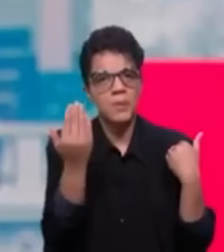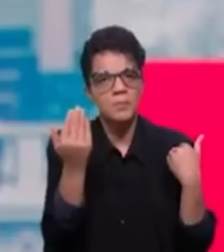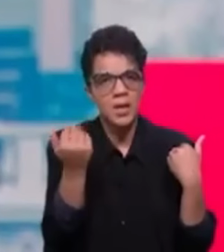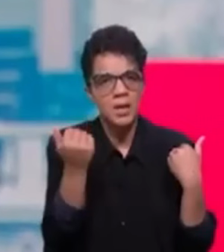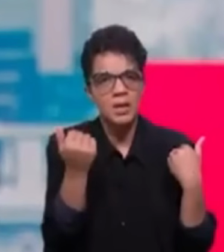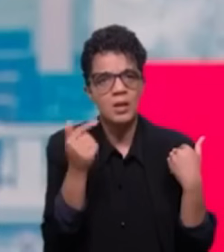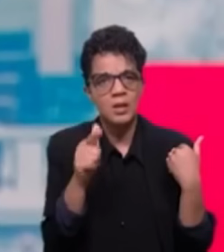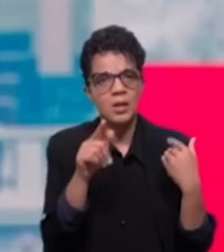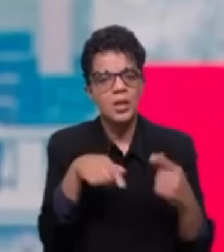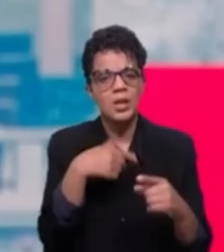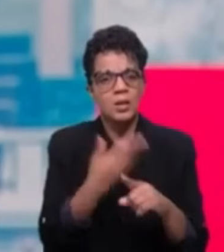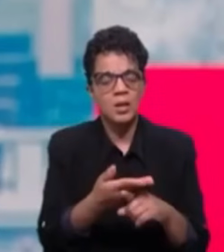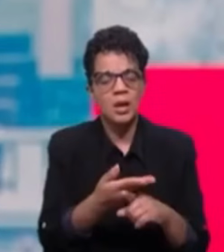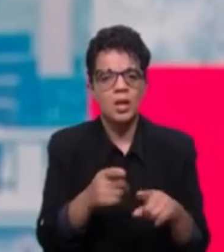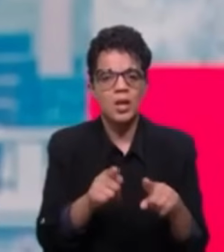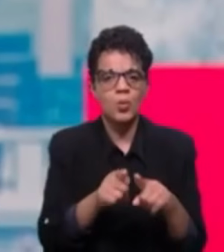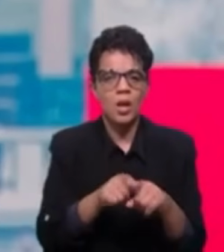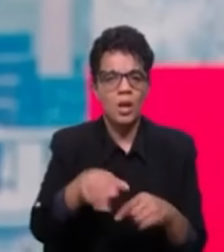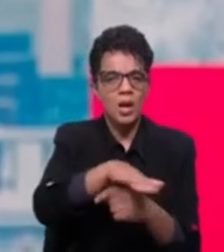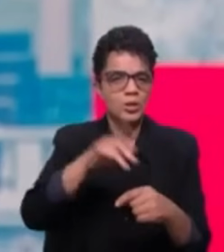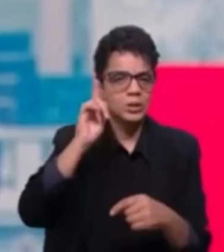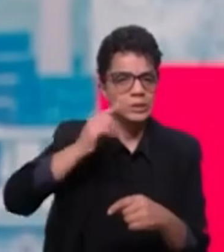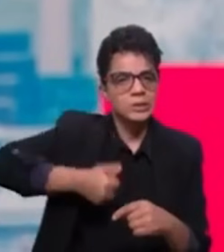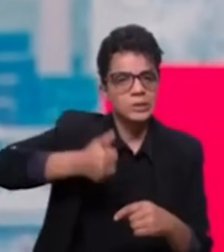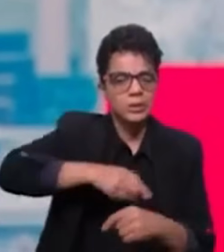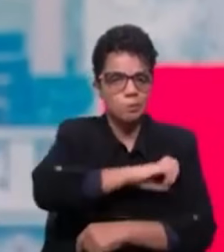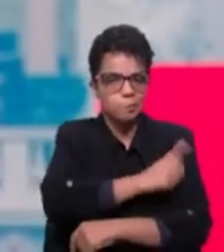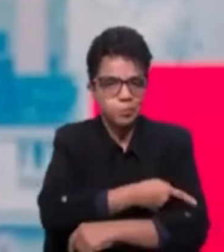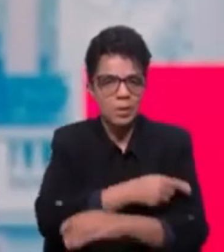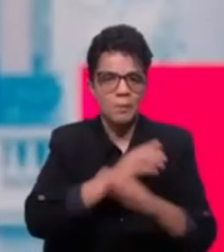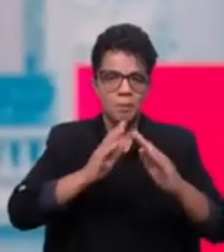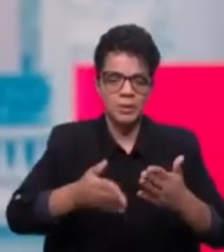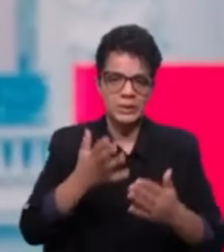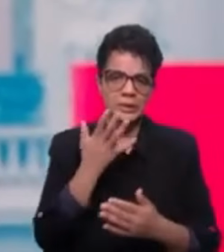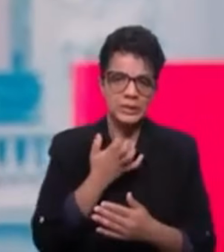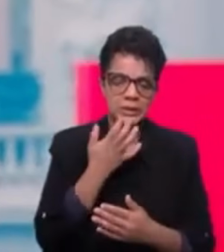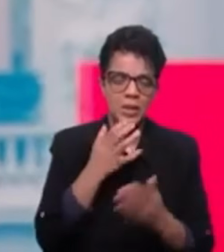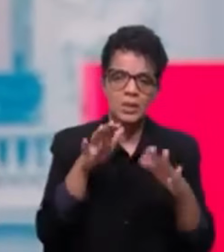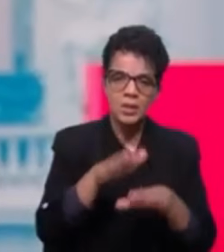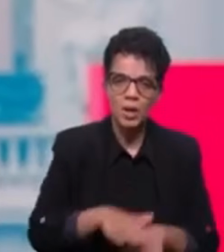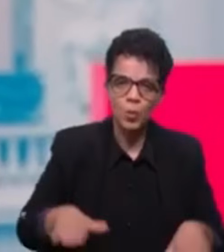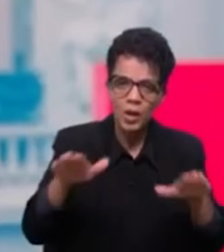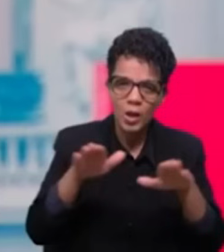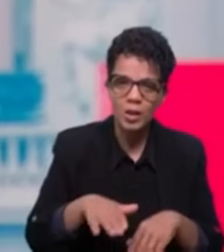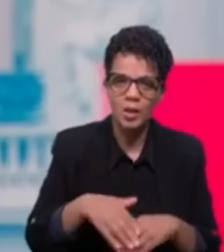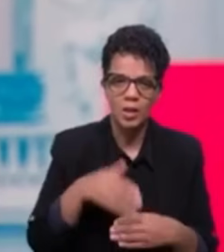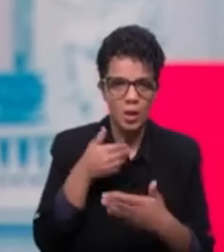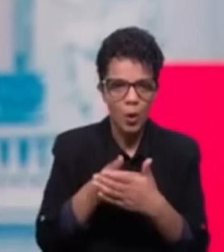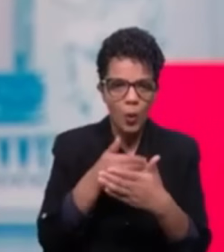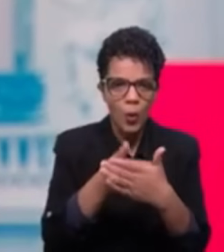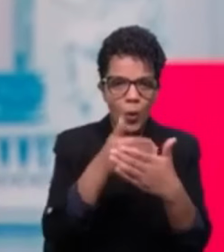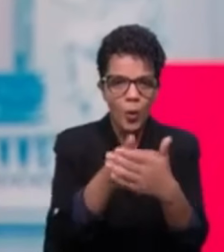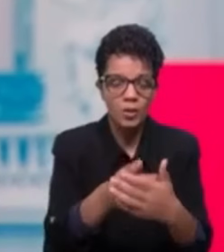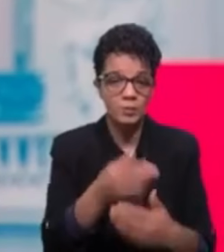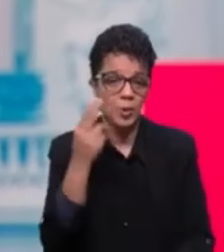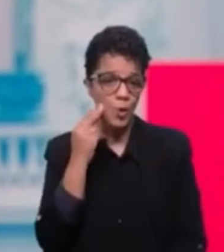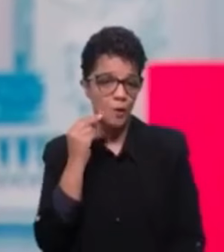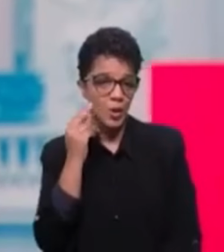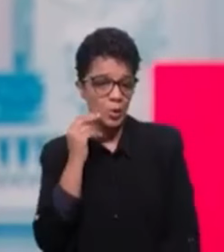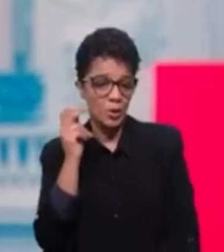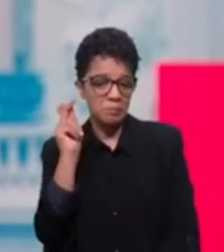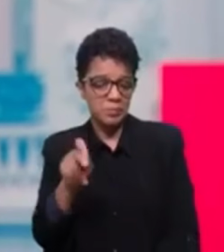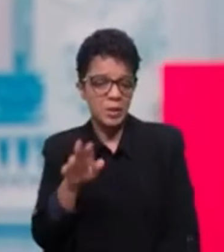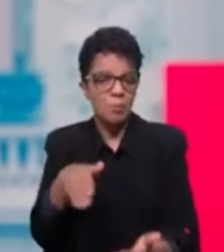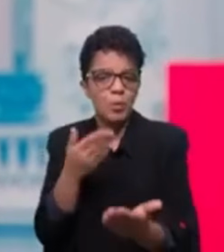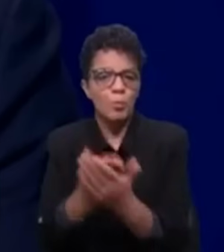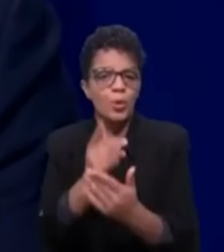irresponsabilidade em áreas fundamentais de soberania onde é preciso assegurar a tranquilidade a ordem aquilo que o André Ventura tem para